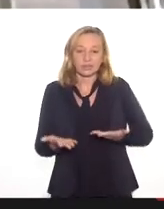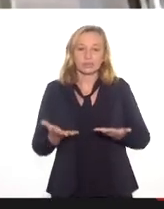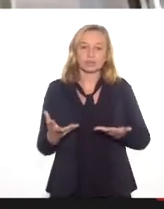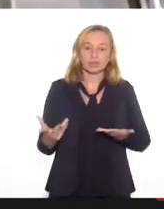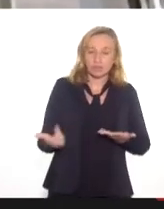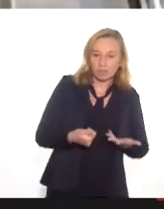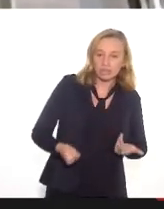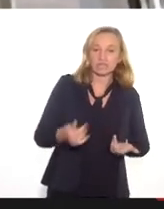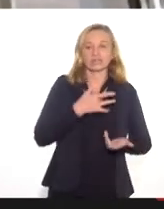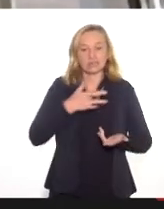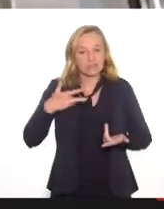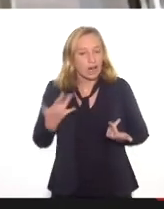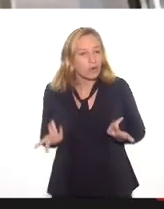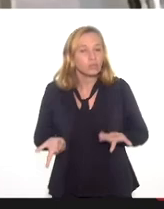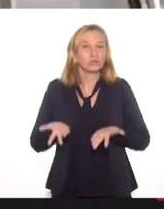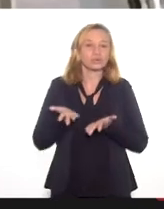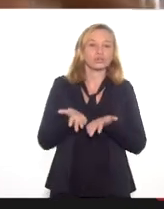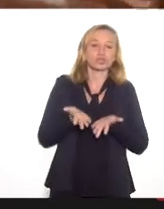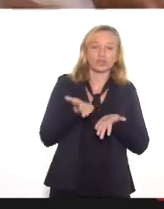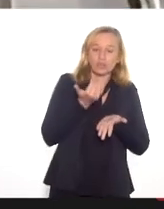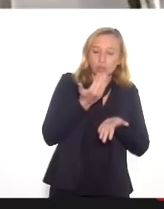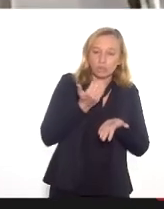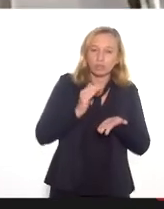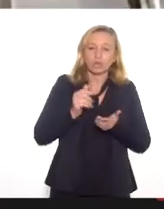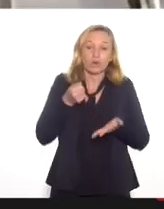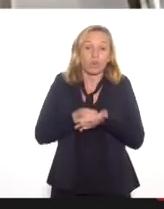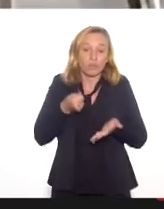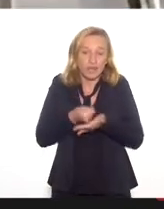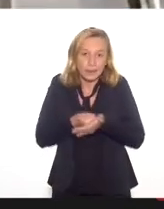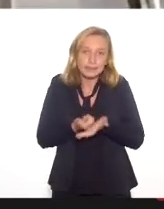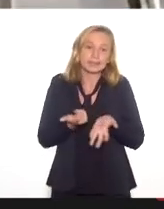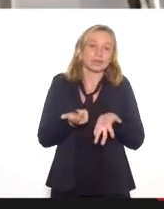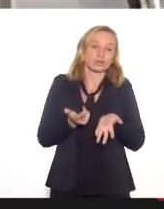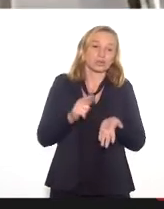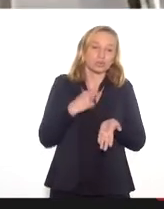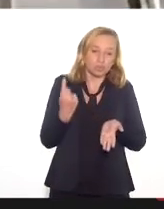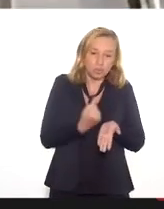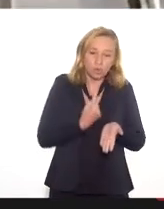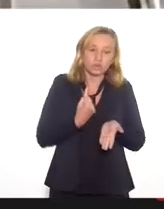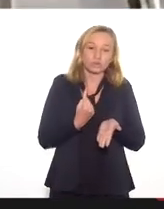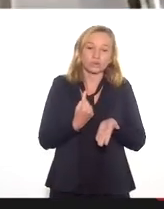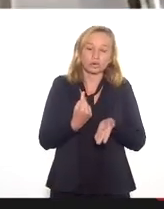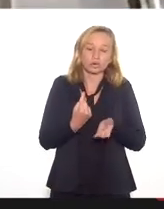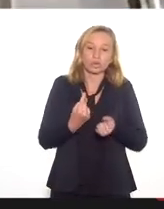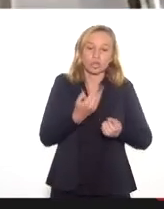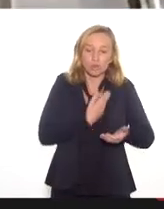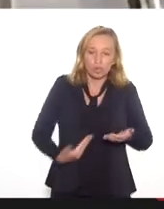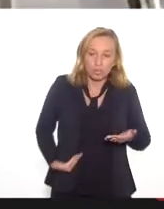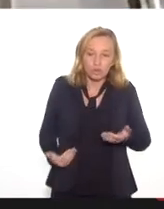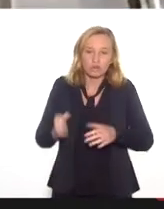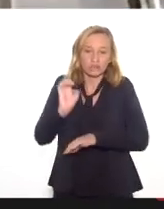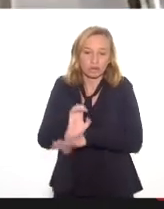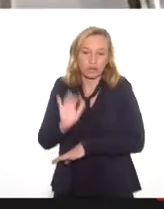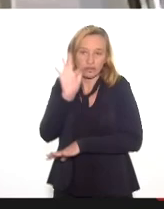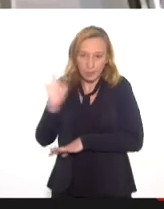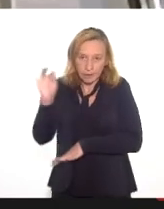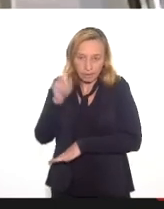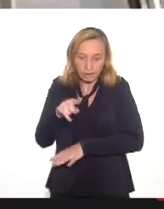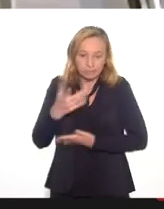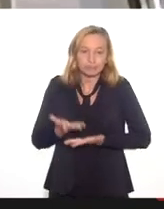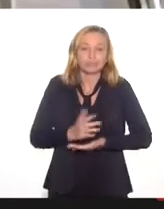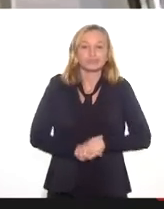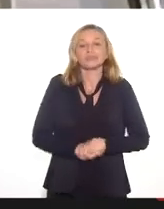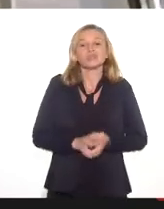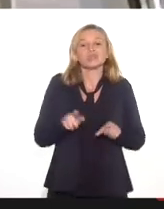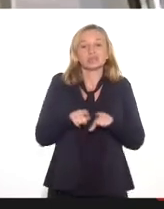assistência social e educação obrigação do nosso governo estadual federal e